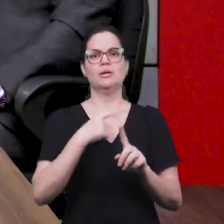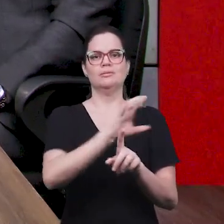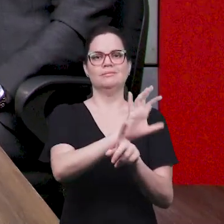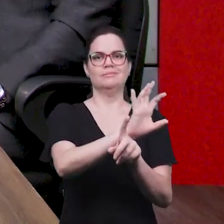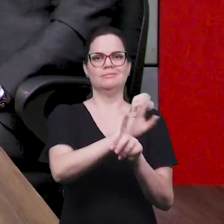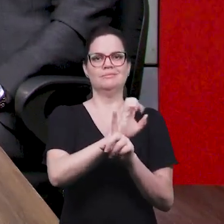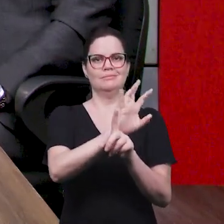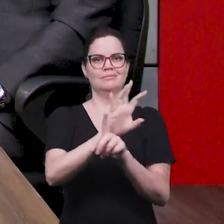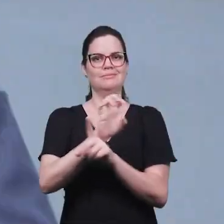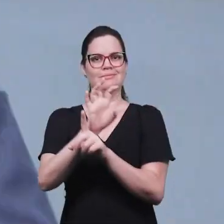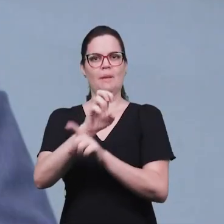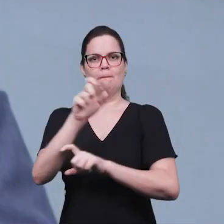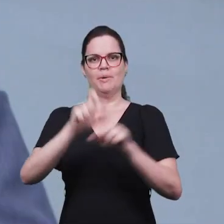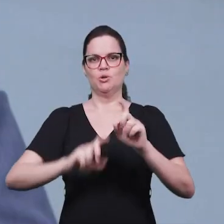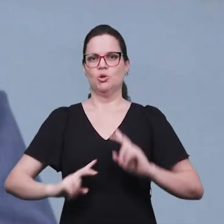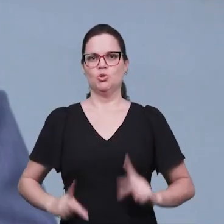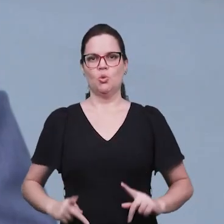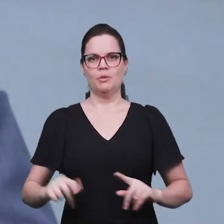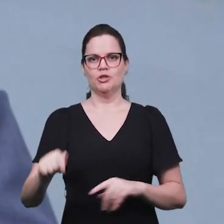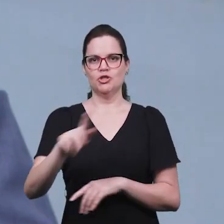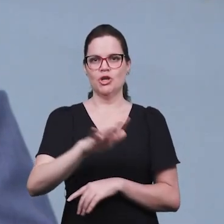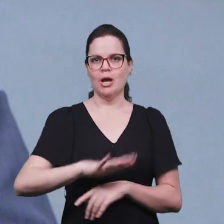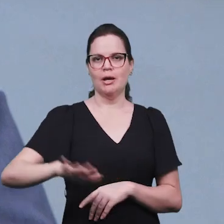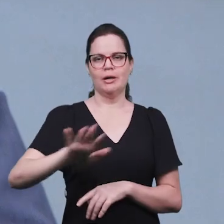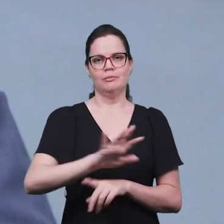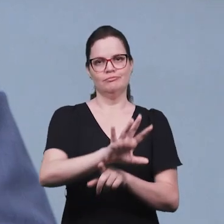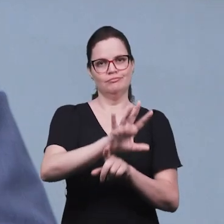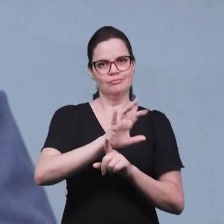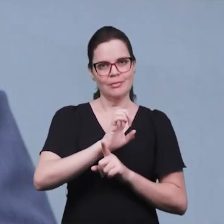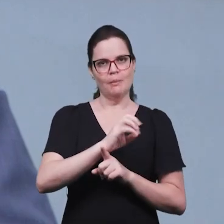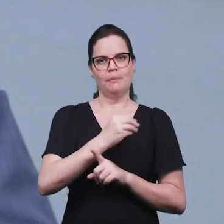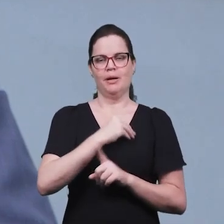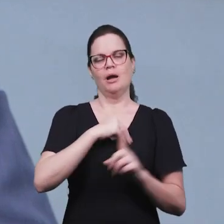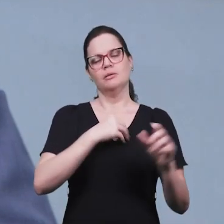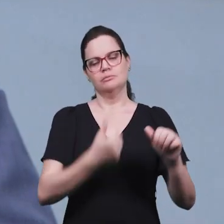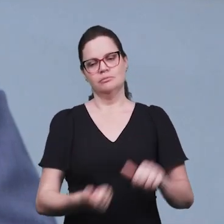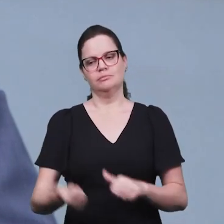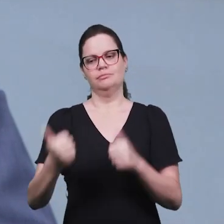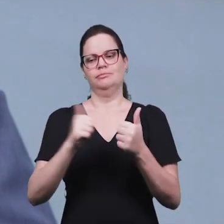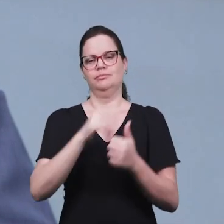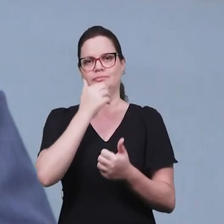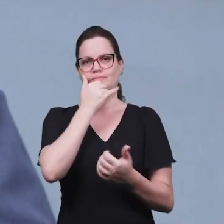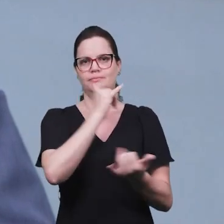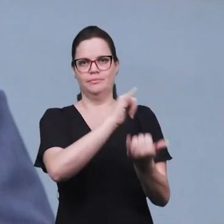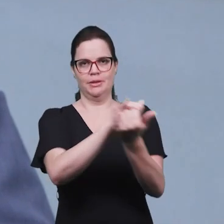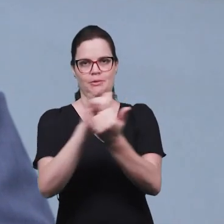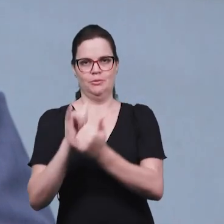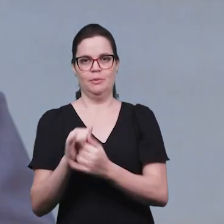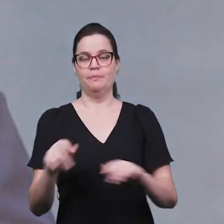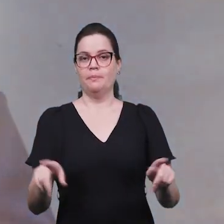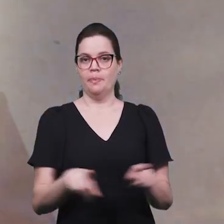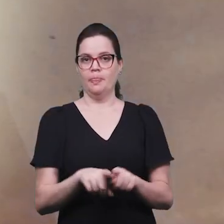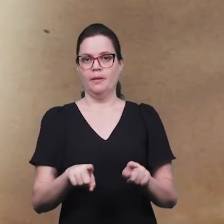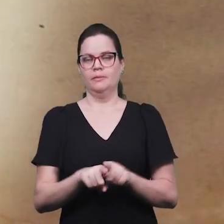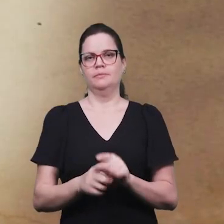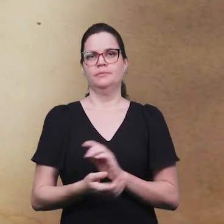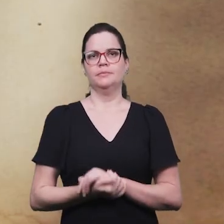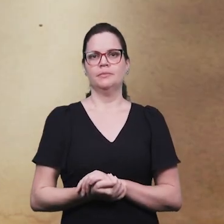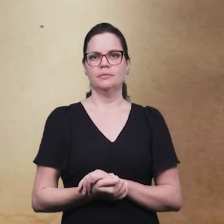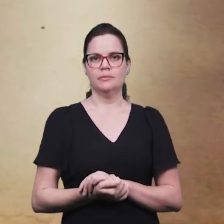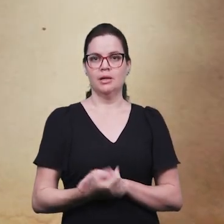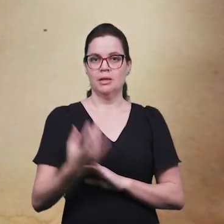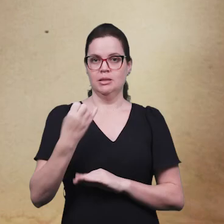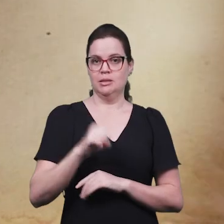toda a humanidade. Em 2 Coríntios, capítulo 5, versículo 21,